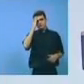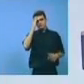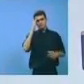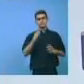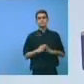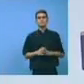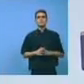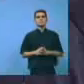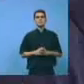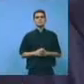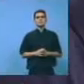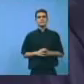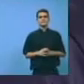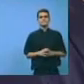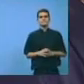Como dói em gratidão.